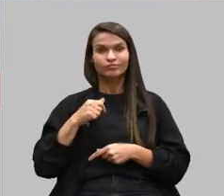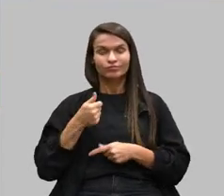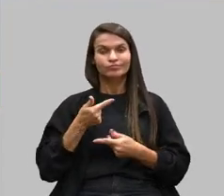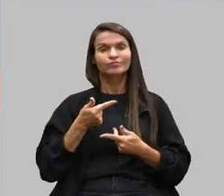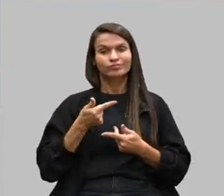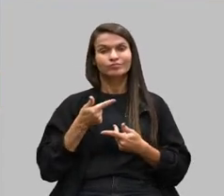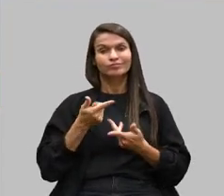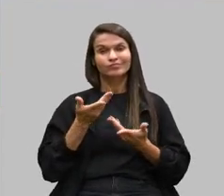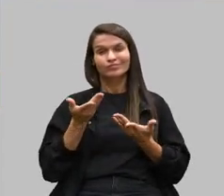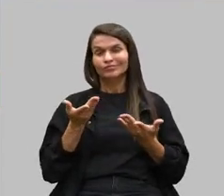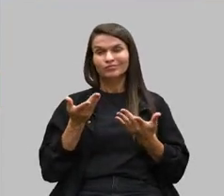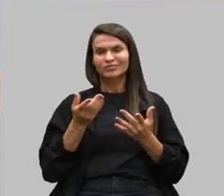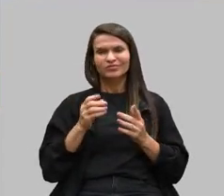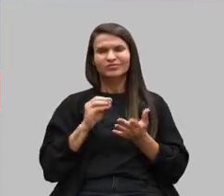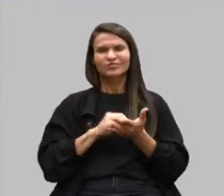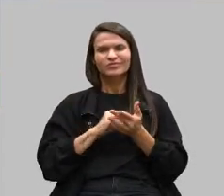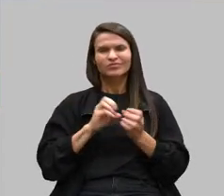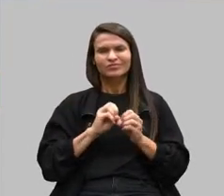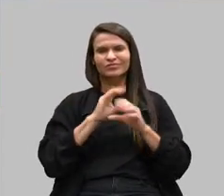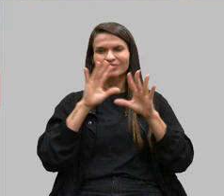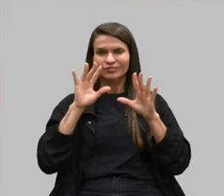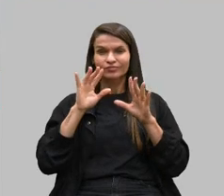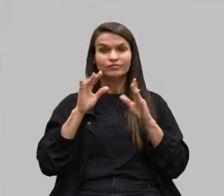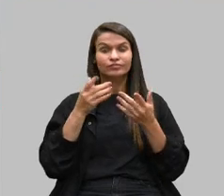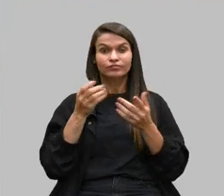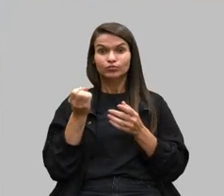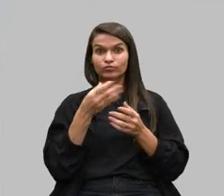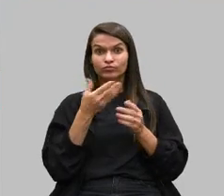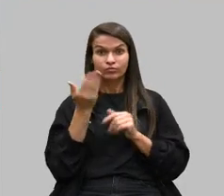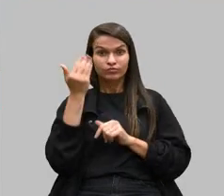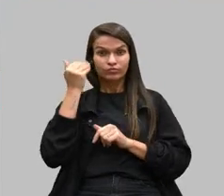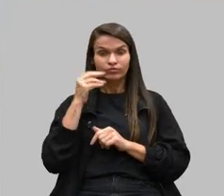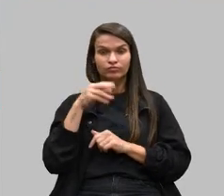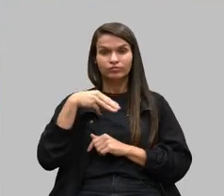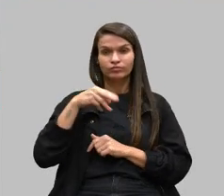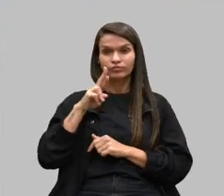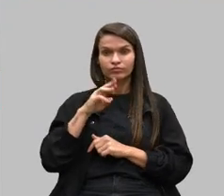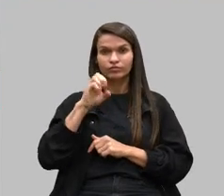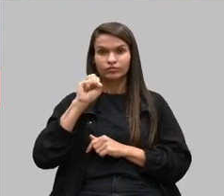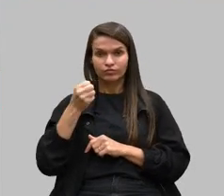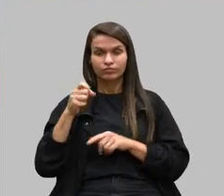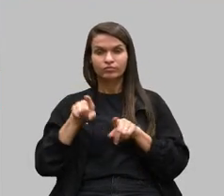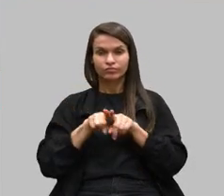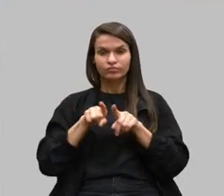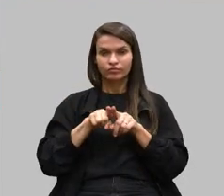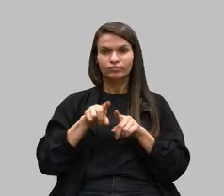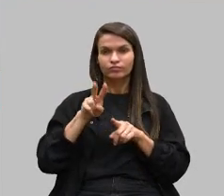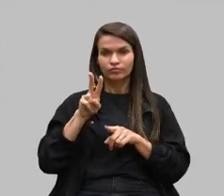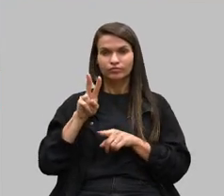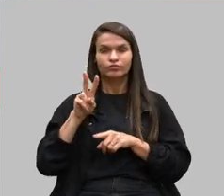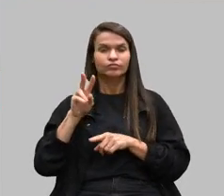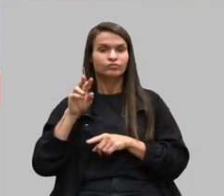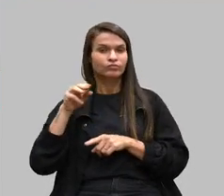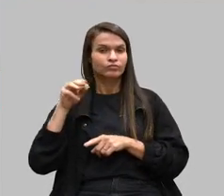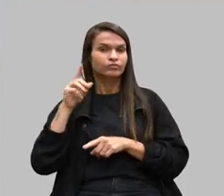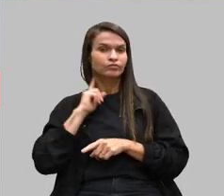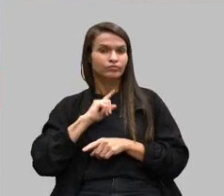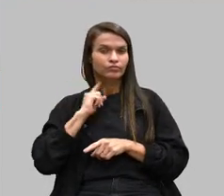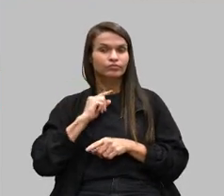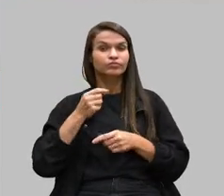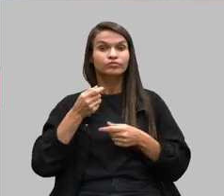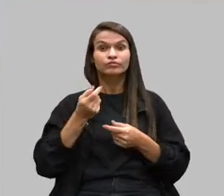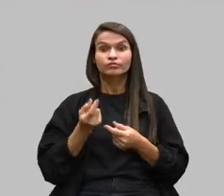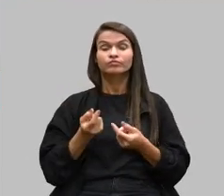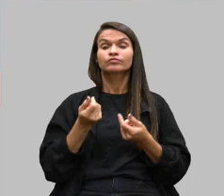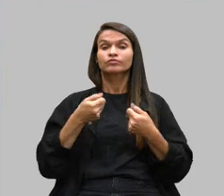vocês não deixaram Claro aqui as renovações passadas MRS e Vitória Minas Minas precisa ter o dinheiro que é dela